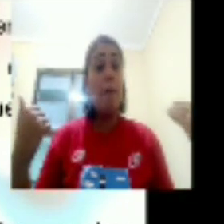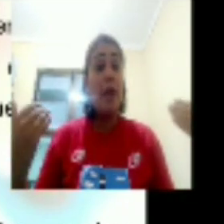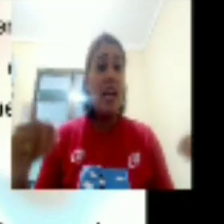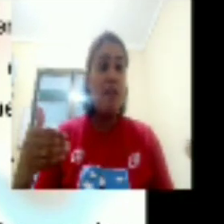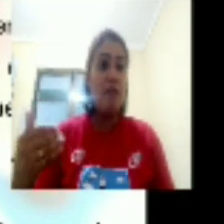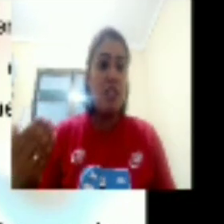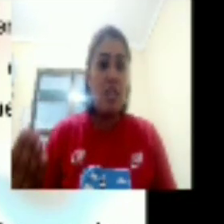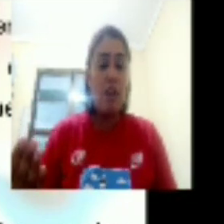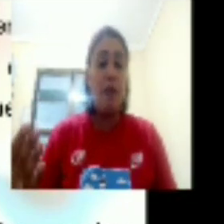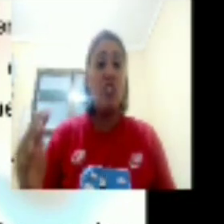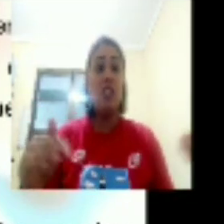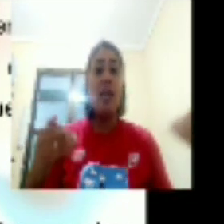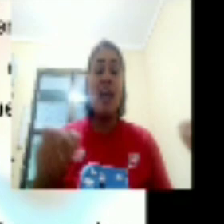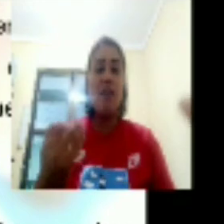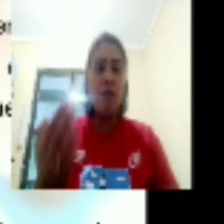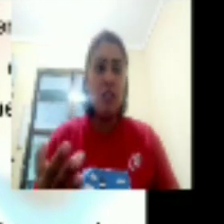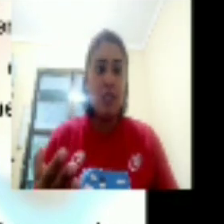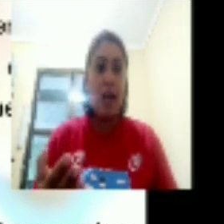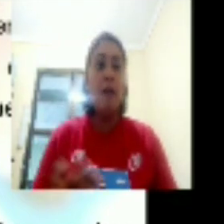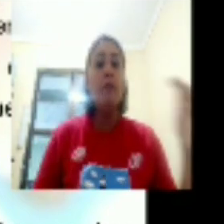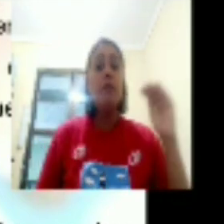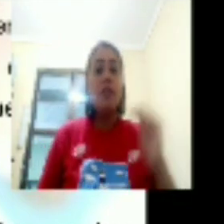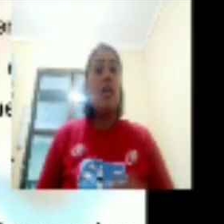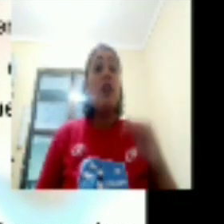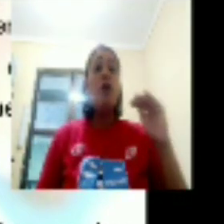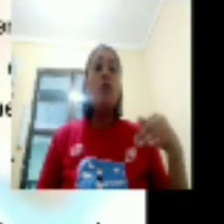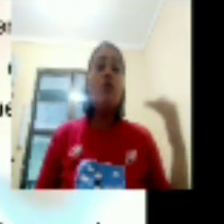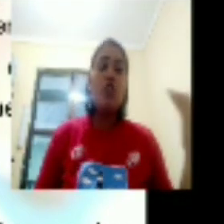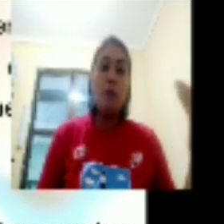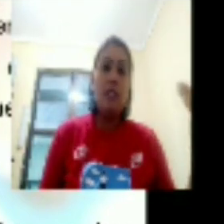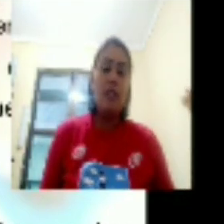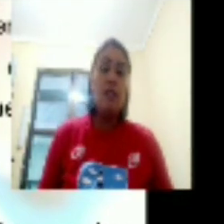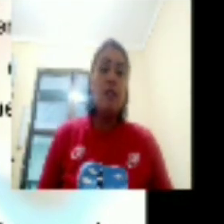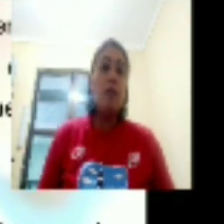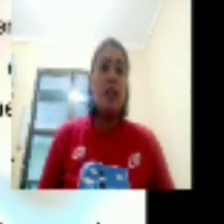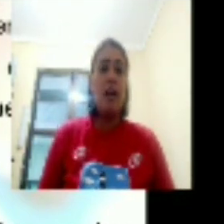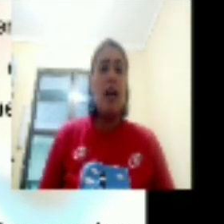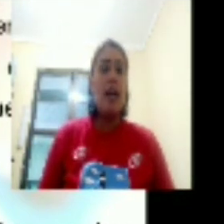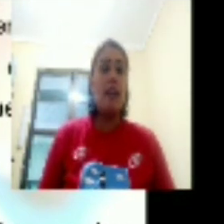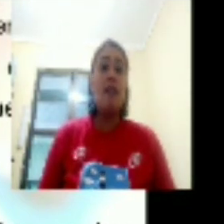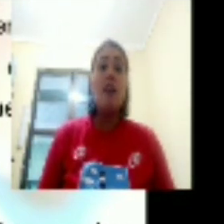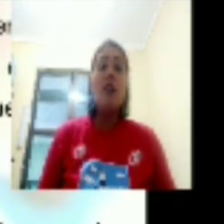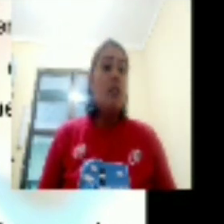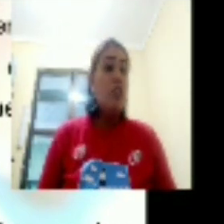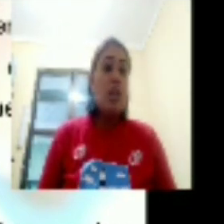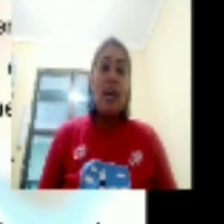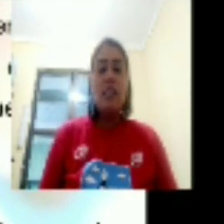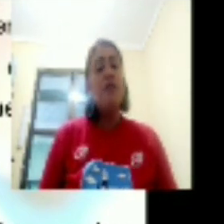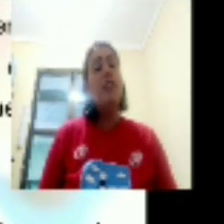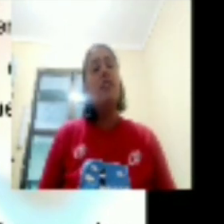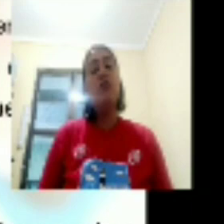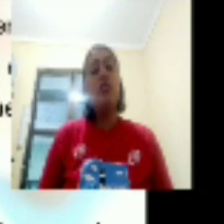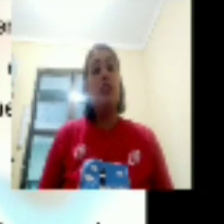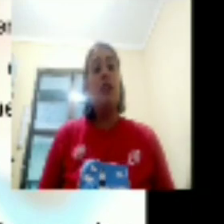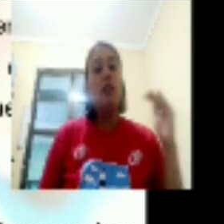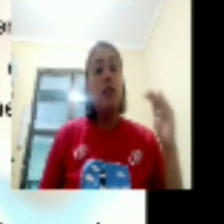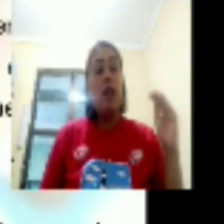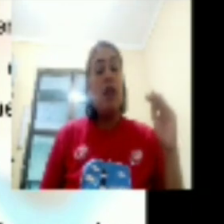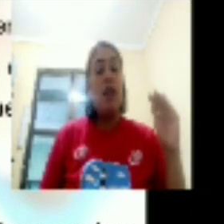gente prevenir, para a gente evitar que os hospitais se sobrecarreguem. Já é